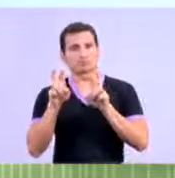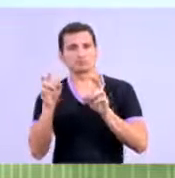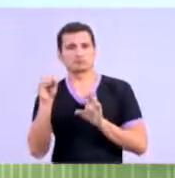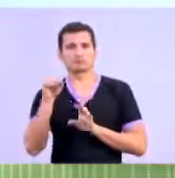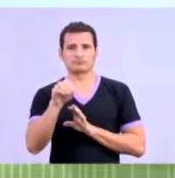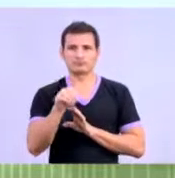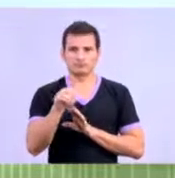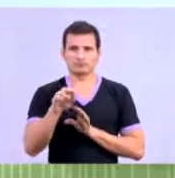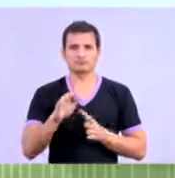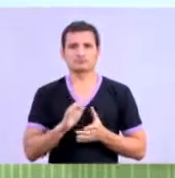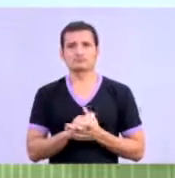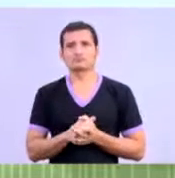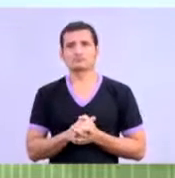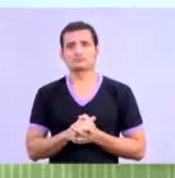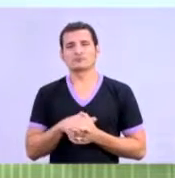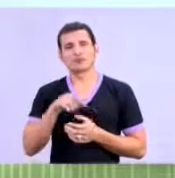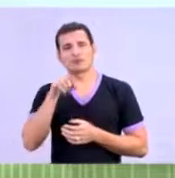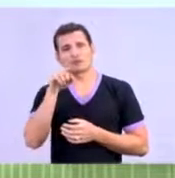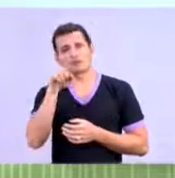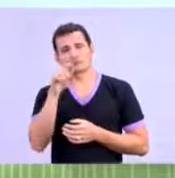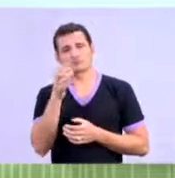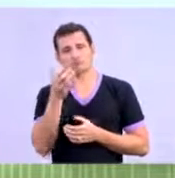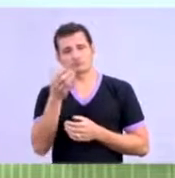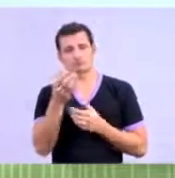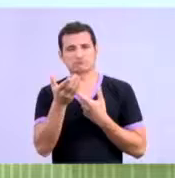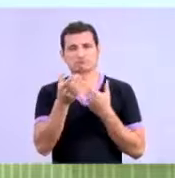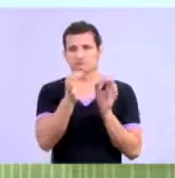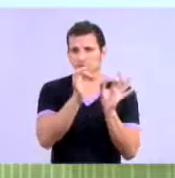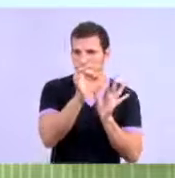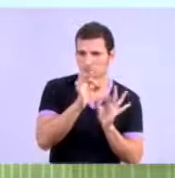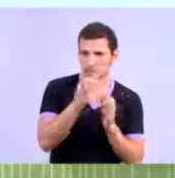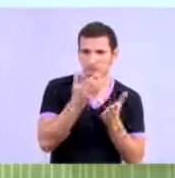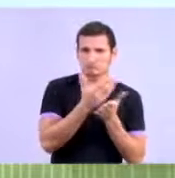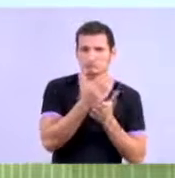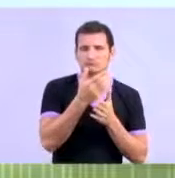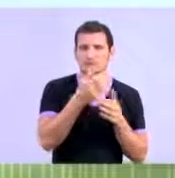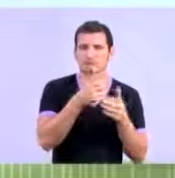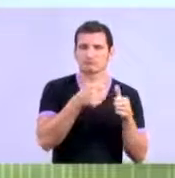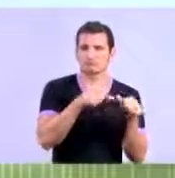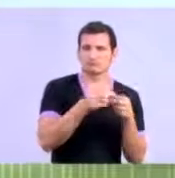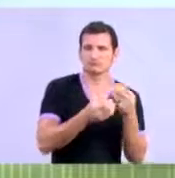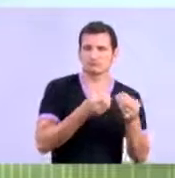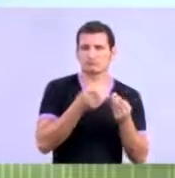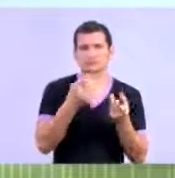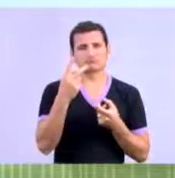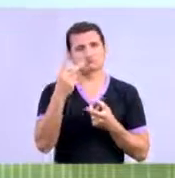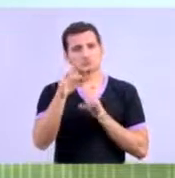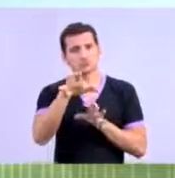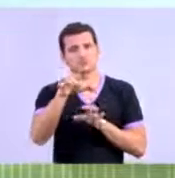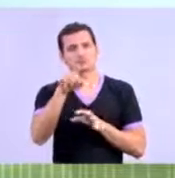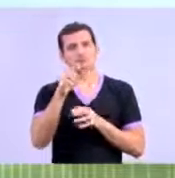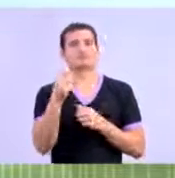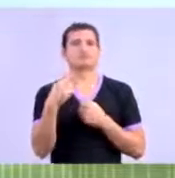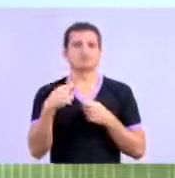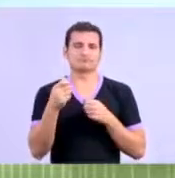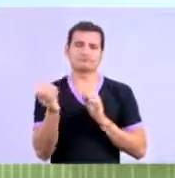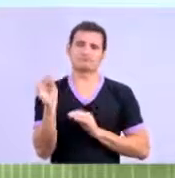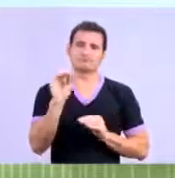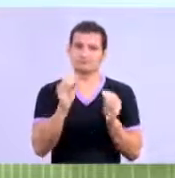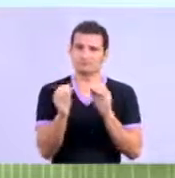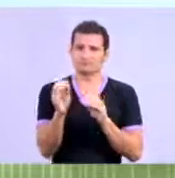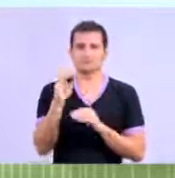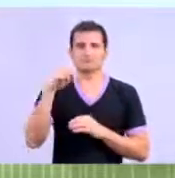É lógico que se você quiser ter controle sobre esse estado inicial, se você quiser definir da sua maneira, aí sim você tem que implementar o